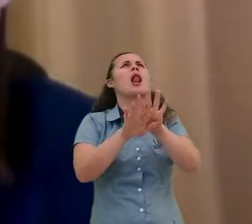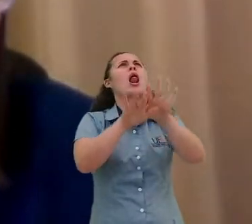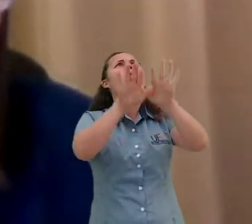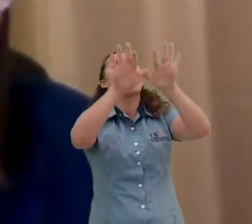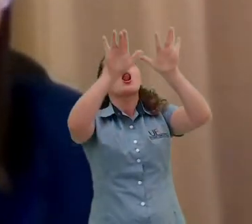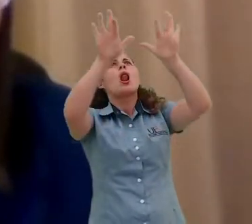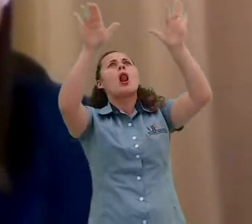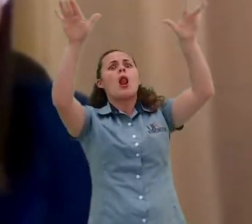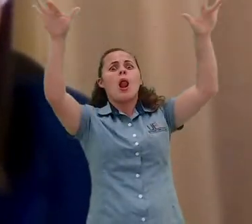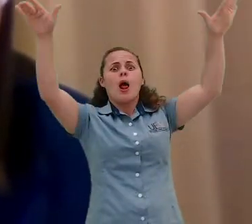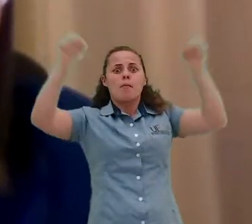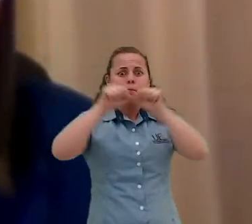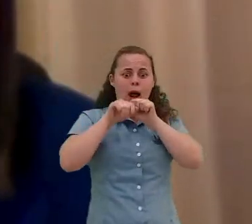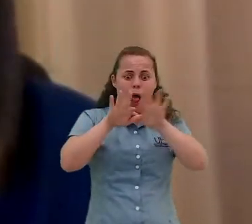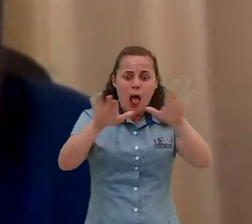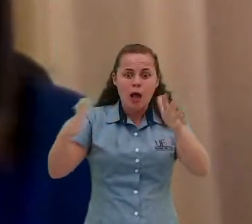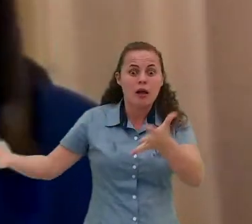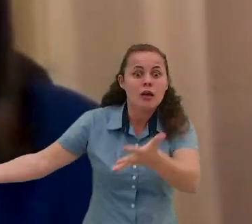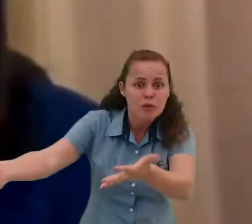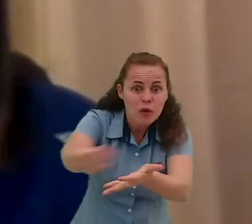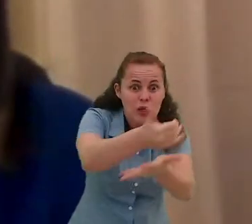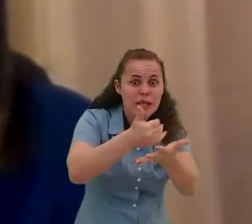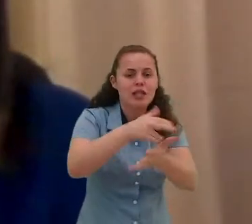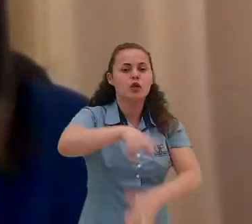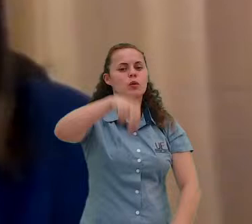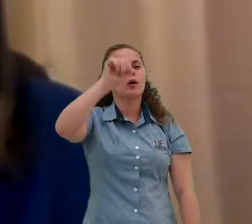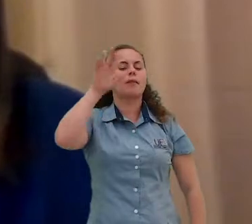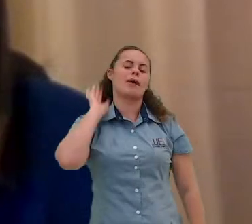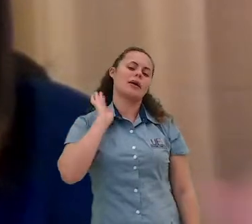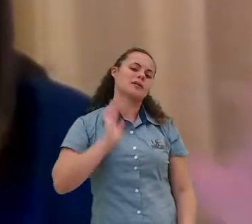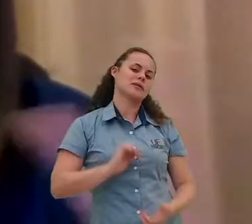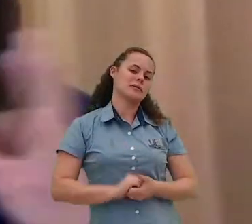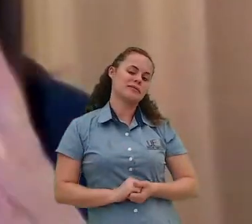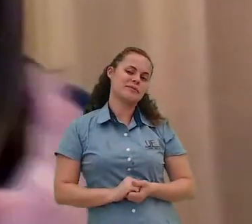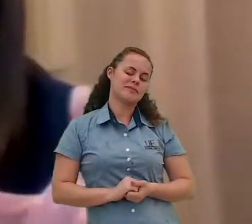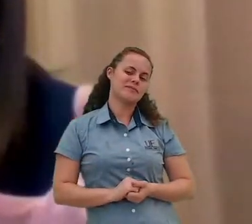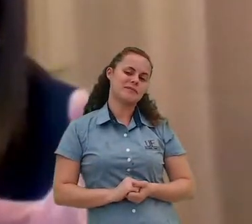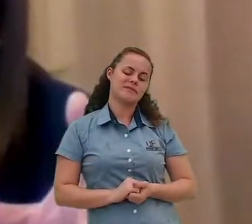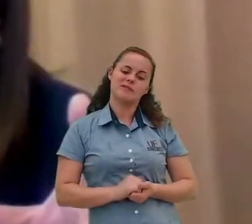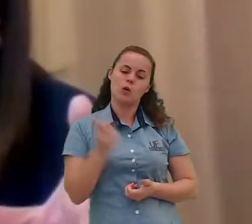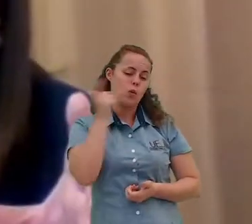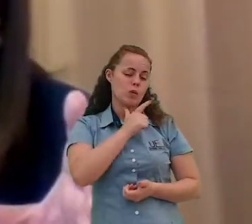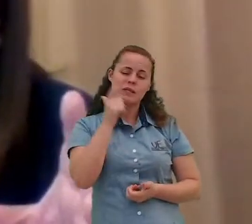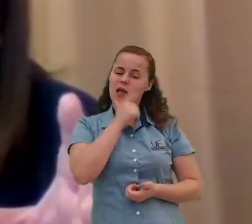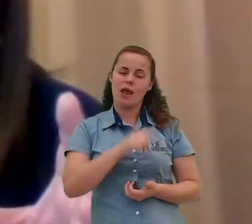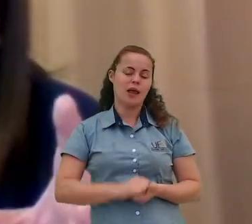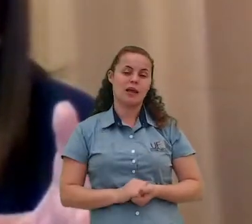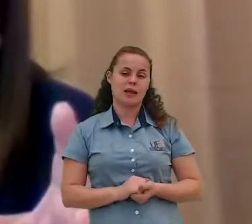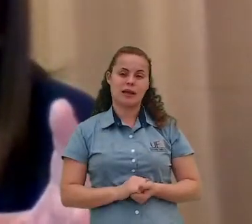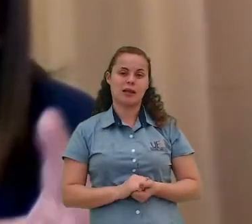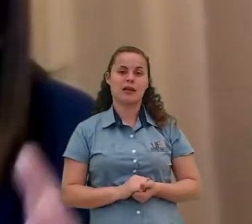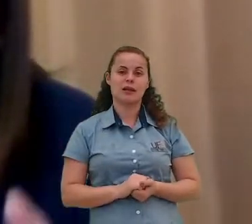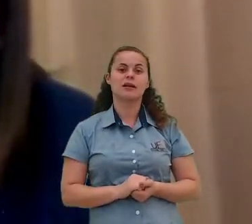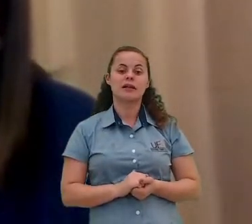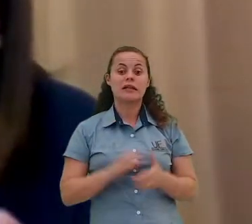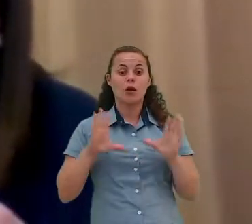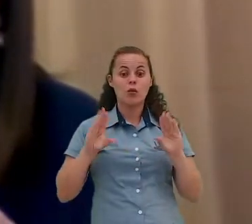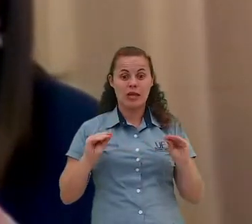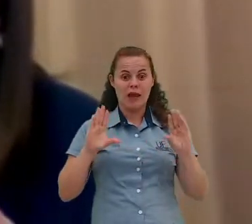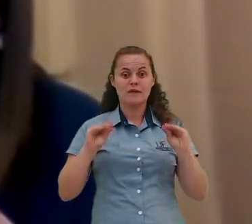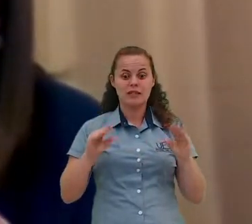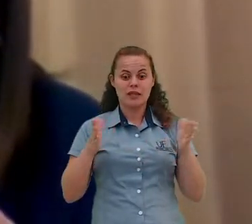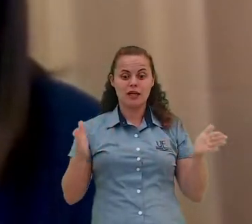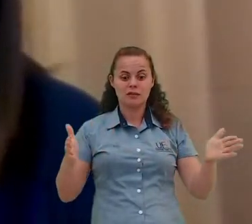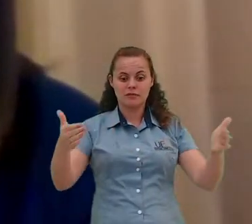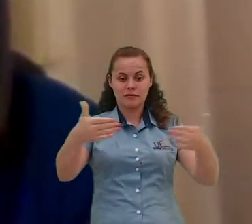A gente vai conseguir recolhê-las? Nunca mais. Então, essa história do travesseiro é, na verdade, para